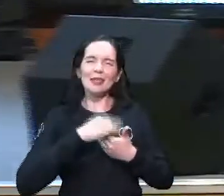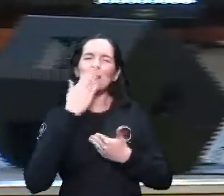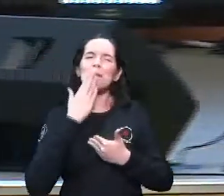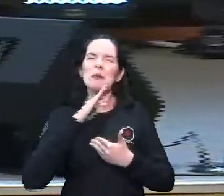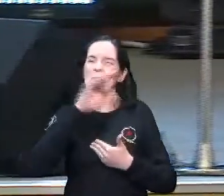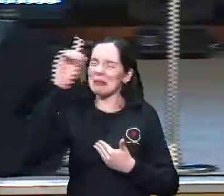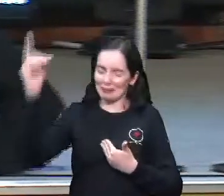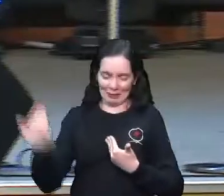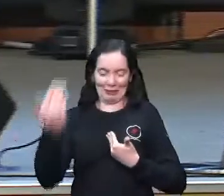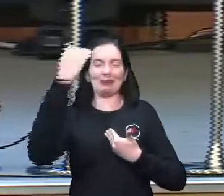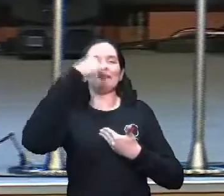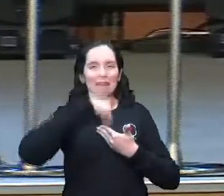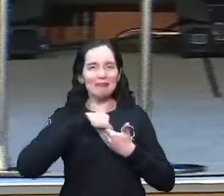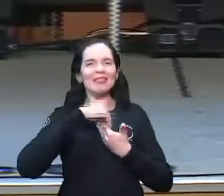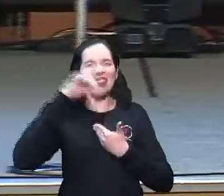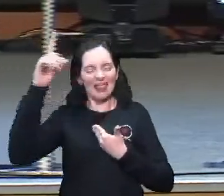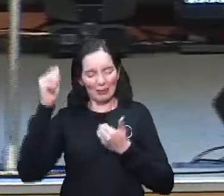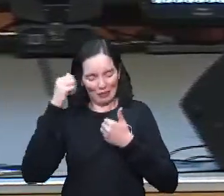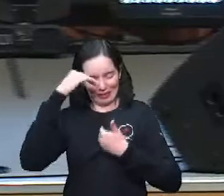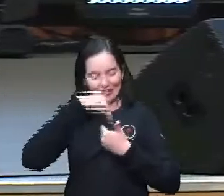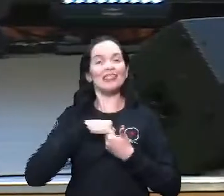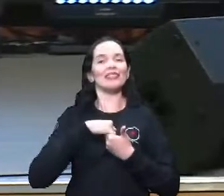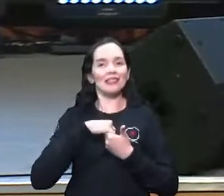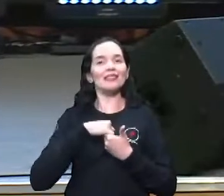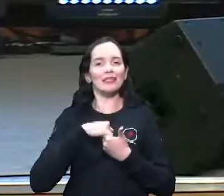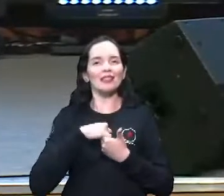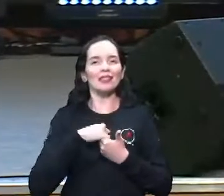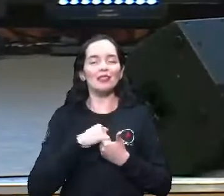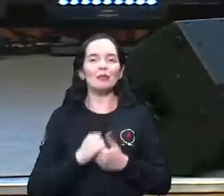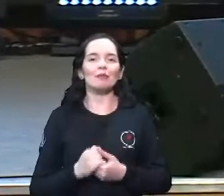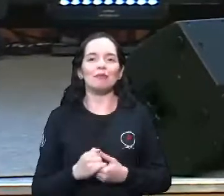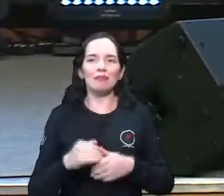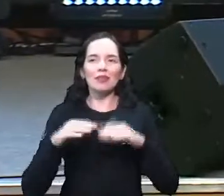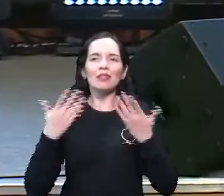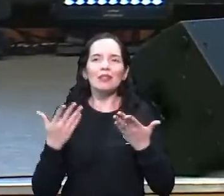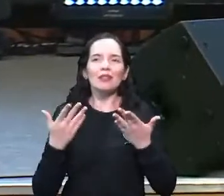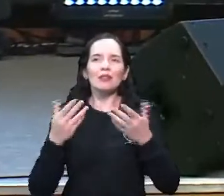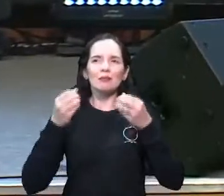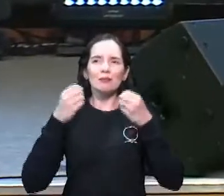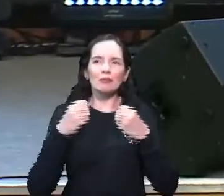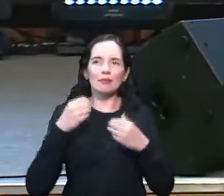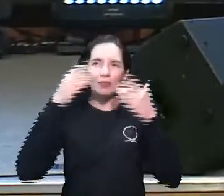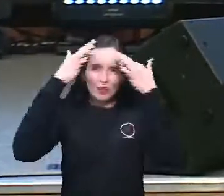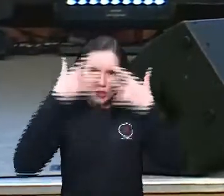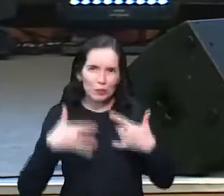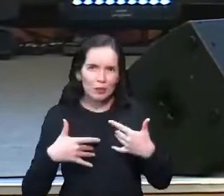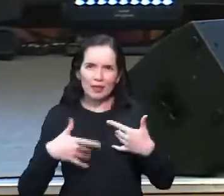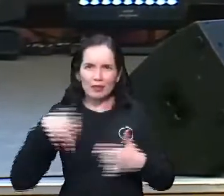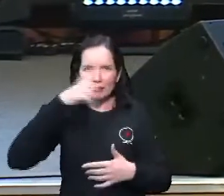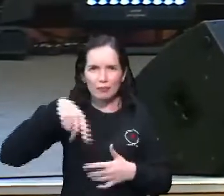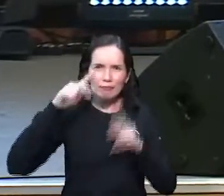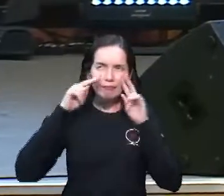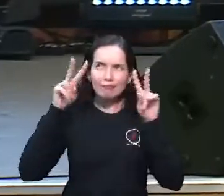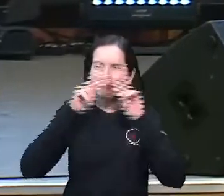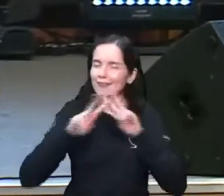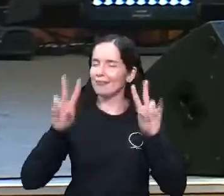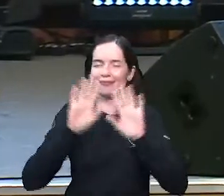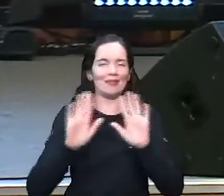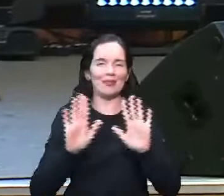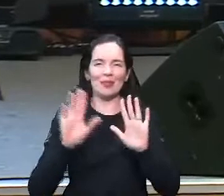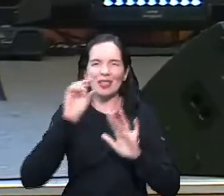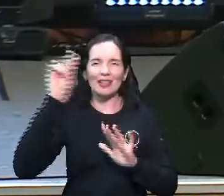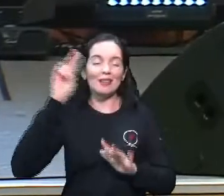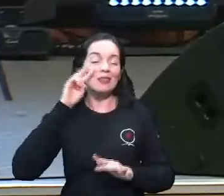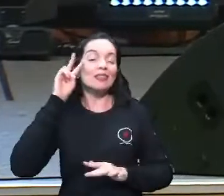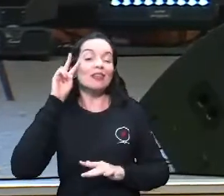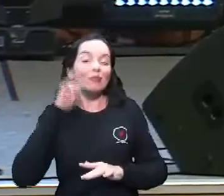você carrega Deus dentro de você, então não defina você pelo que você vê hoje, porque Deus já está vendo o que